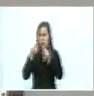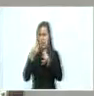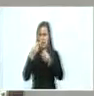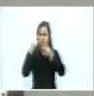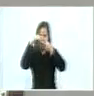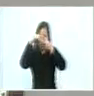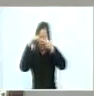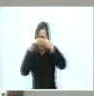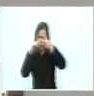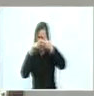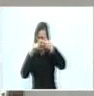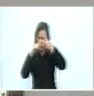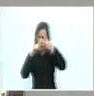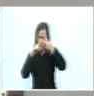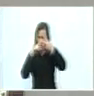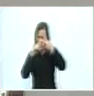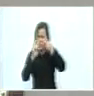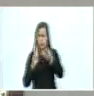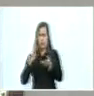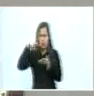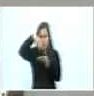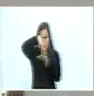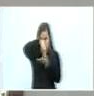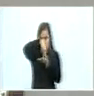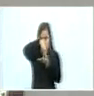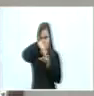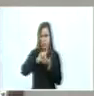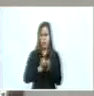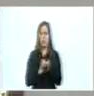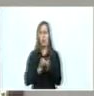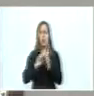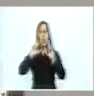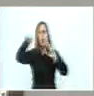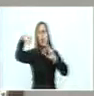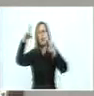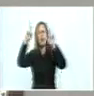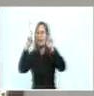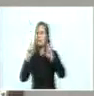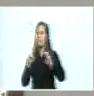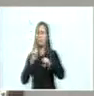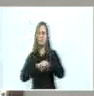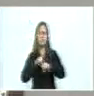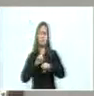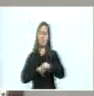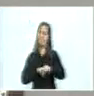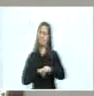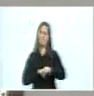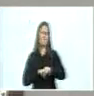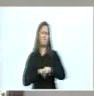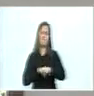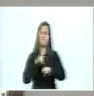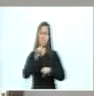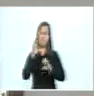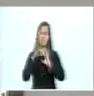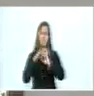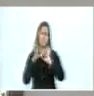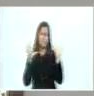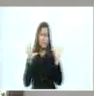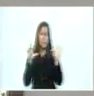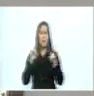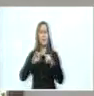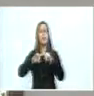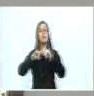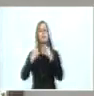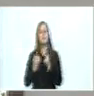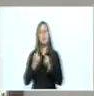que usaram aqui a tribuna livre. Tem uma série de outros assuntos, mas eu acho que o tempo não vai permitir, mas